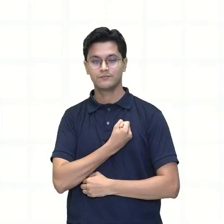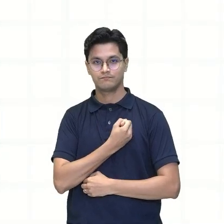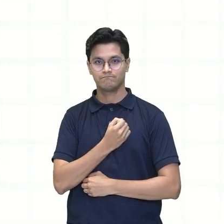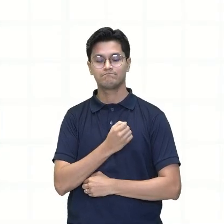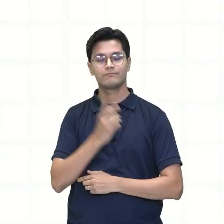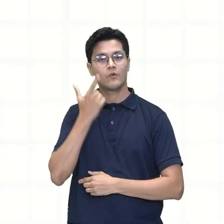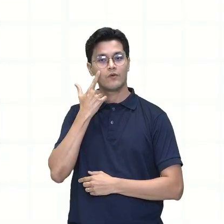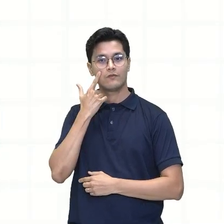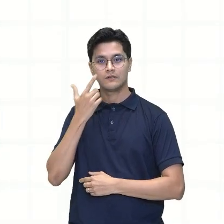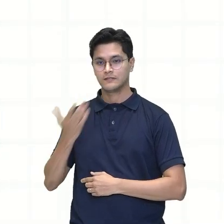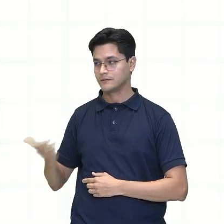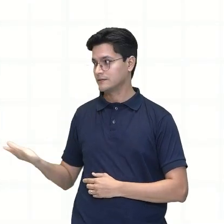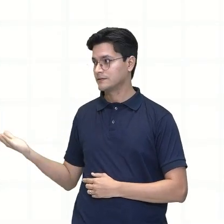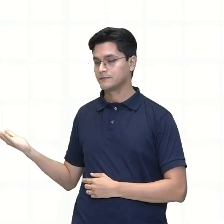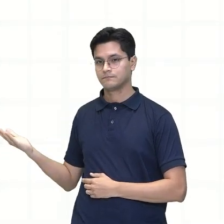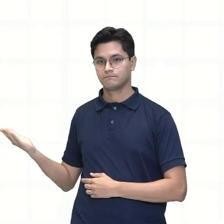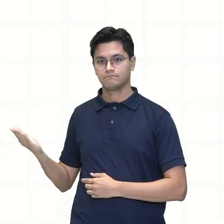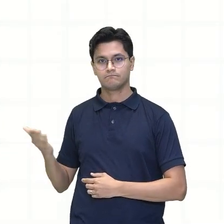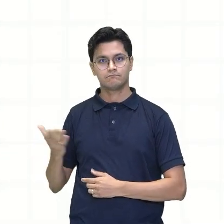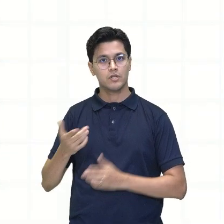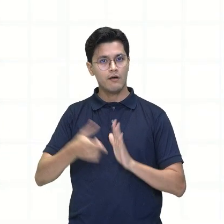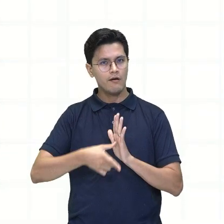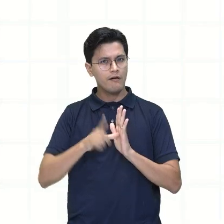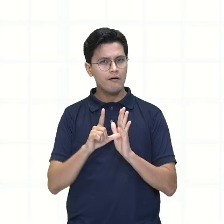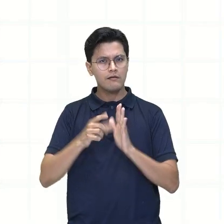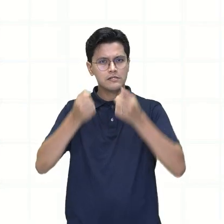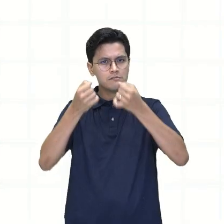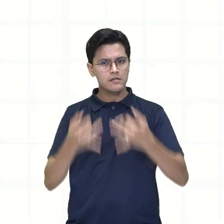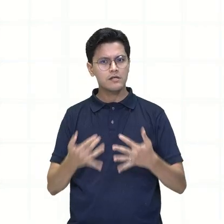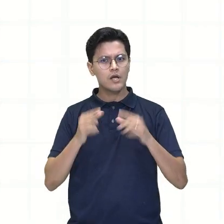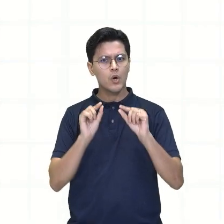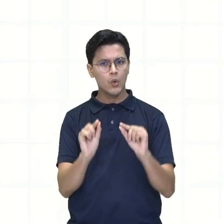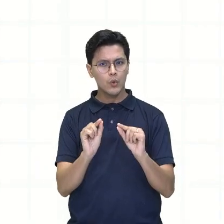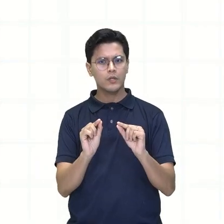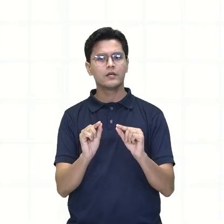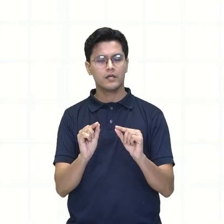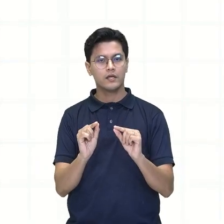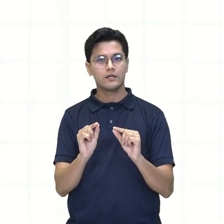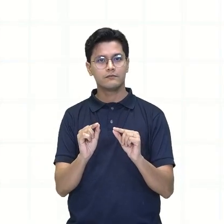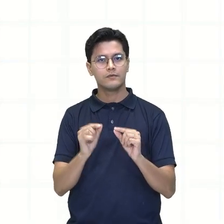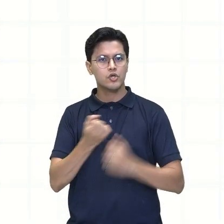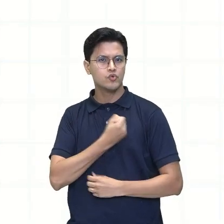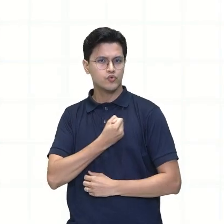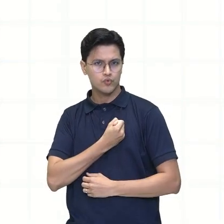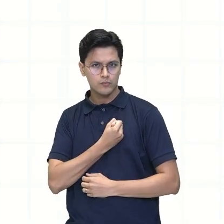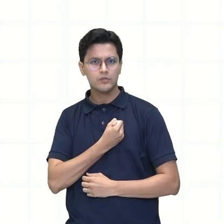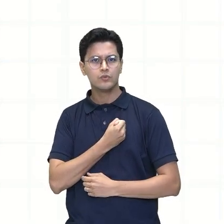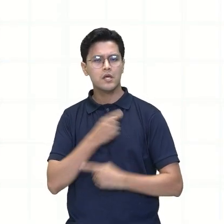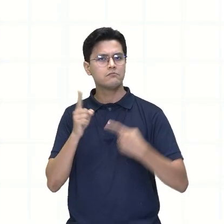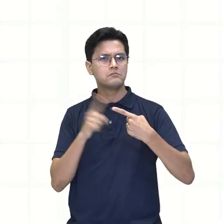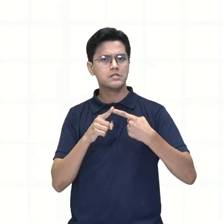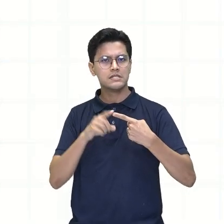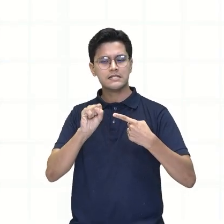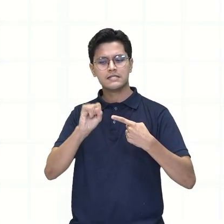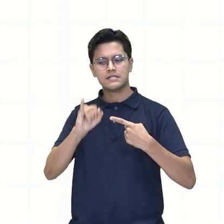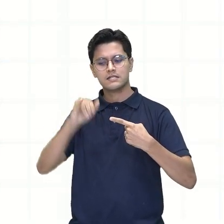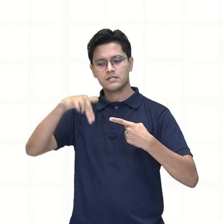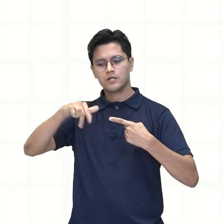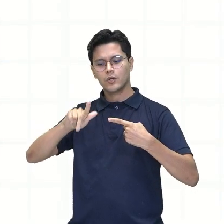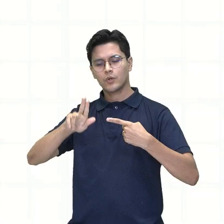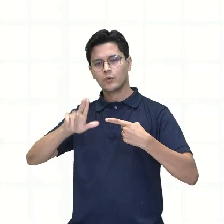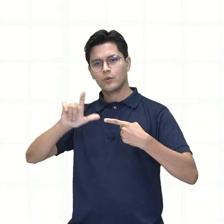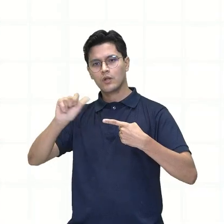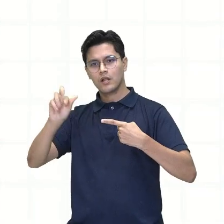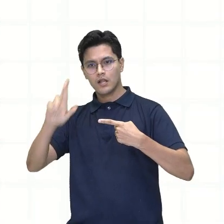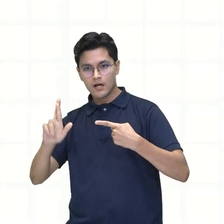de número. Já falei que o número vai dizer o quê? Sobre singular e plural. Então, os adjetivos podem estar no singular ou